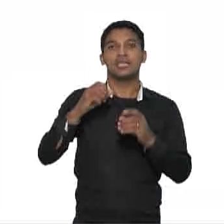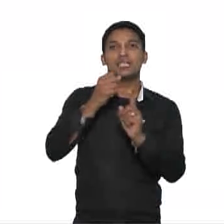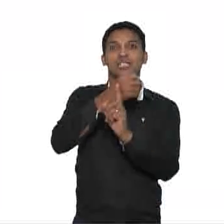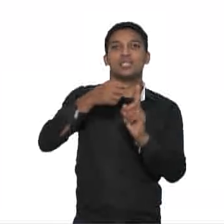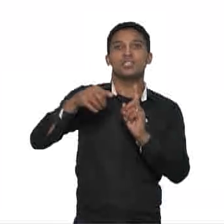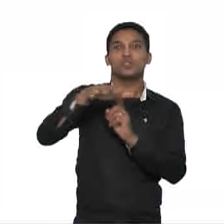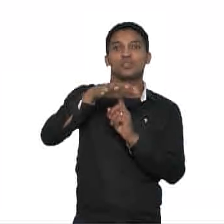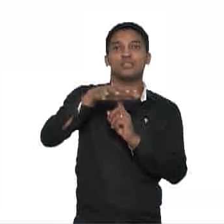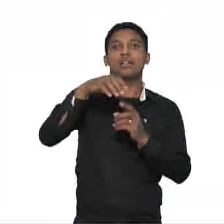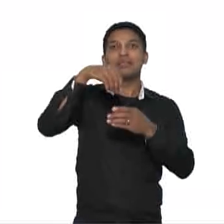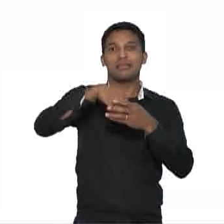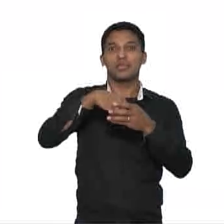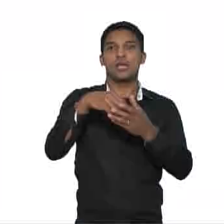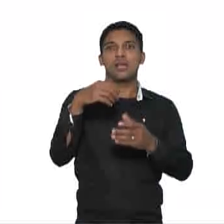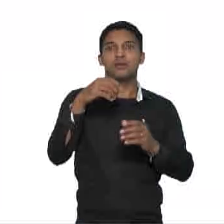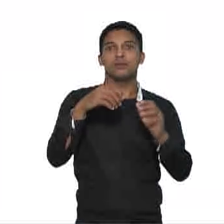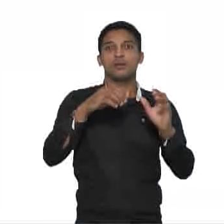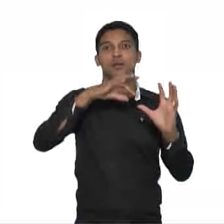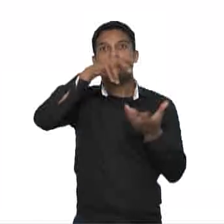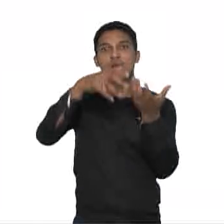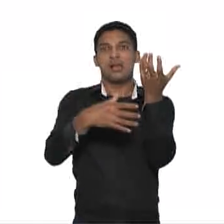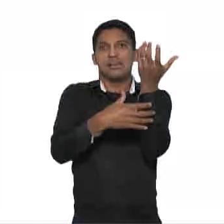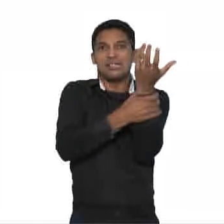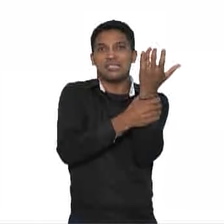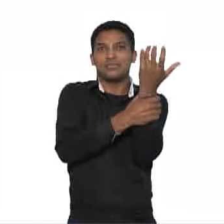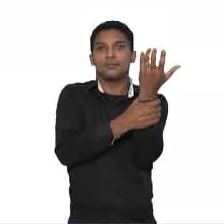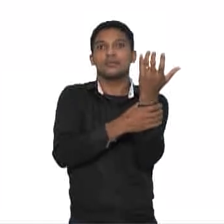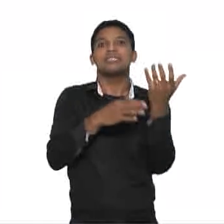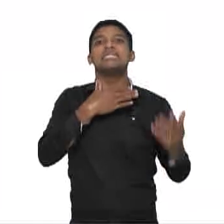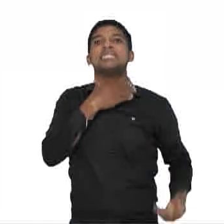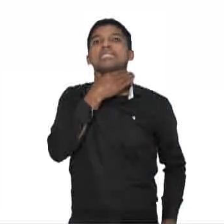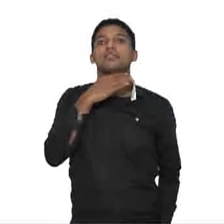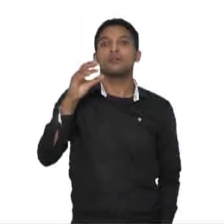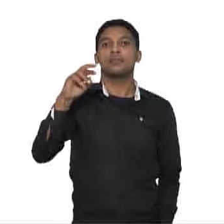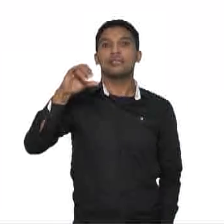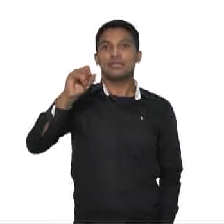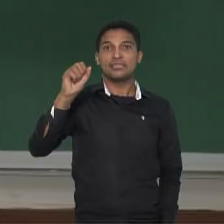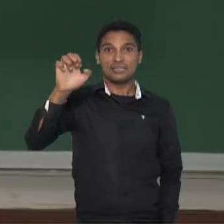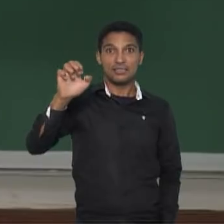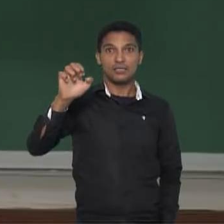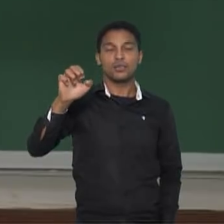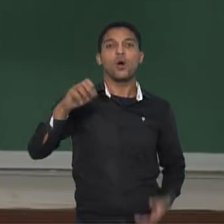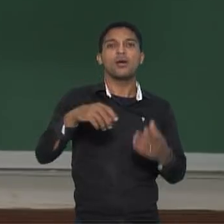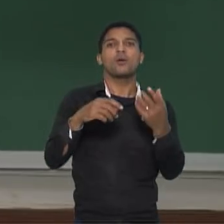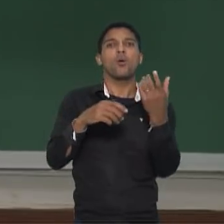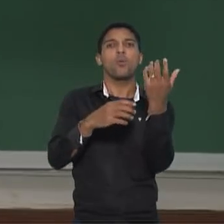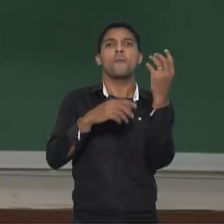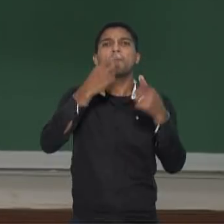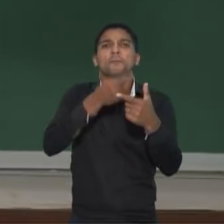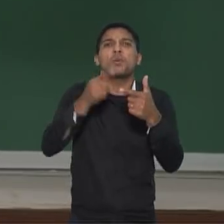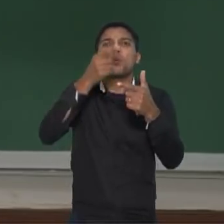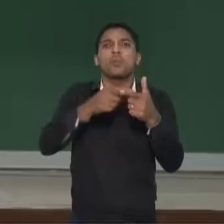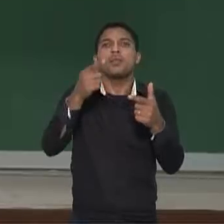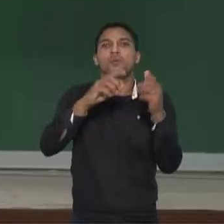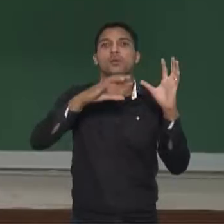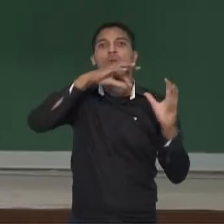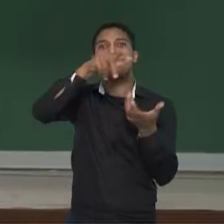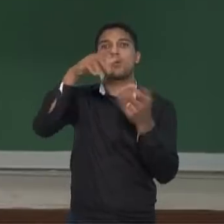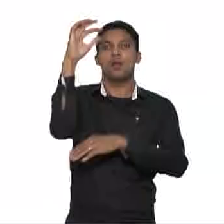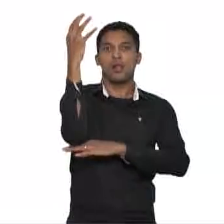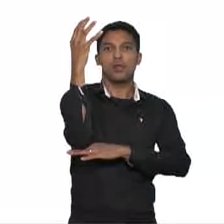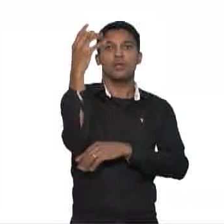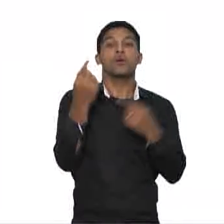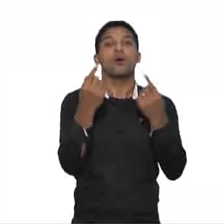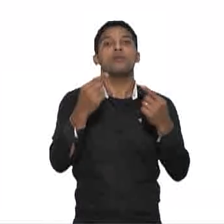capitalista, qual das afirmativas abaixo não justifica essa afirmação? Então, não justifica, prestem atenção aí.